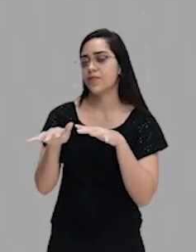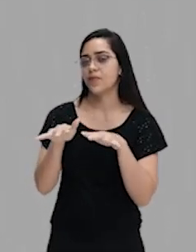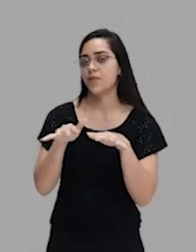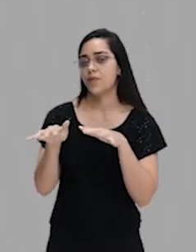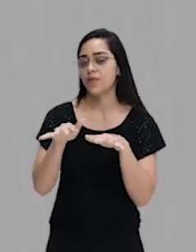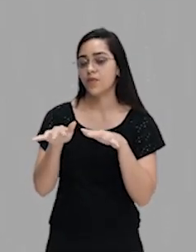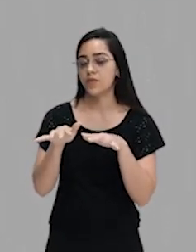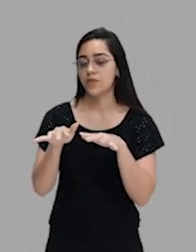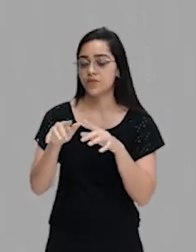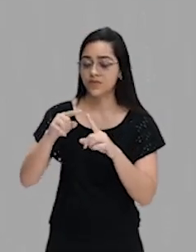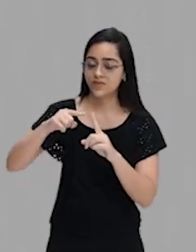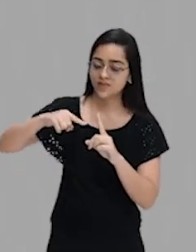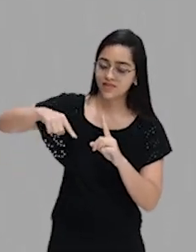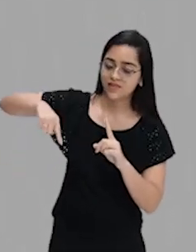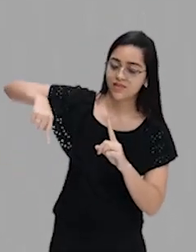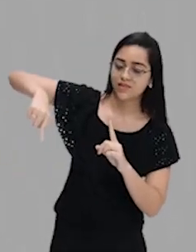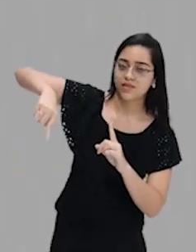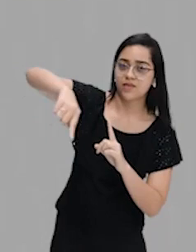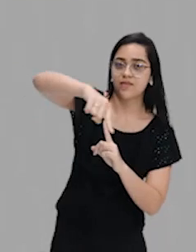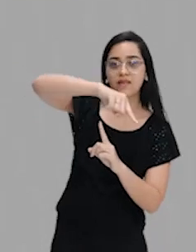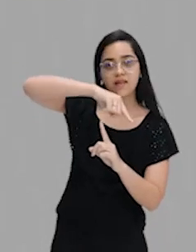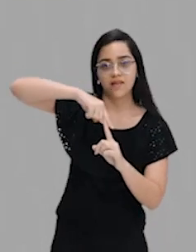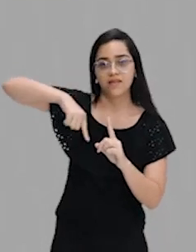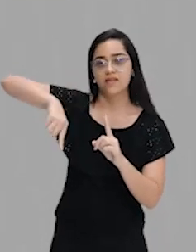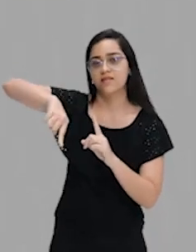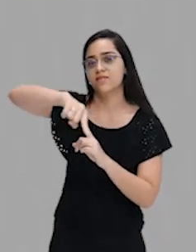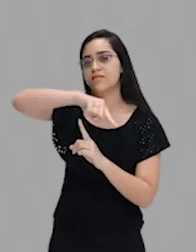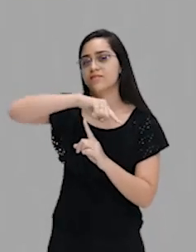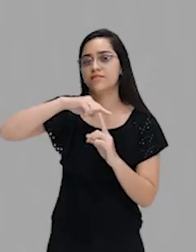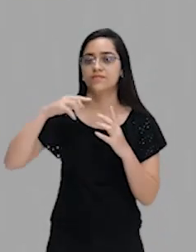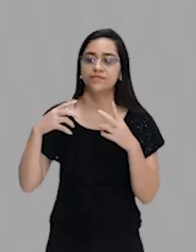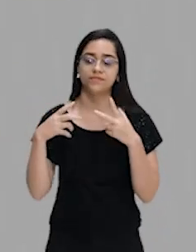movimento circular, não é? Sobre